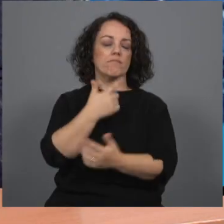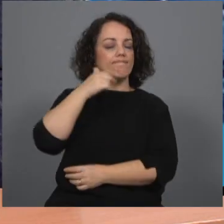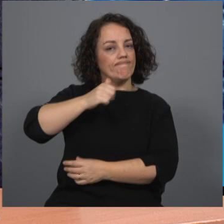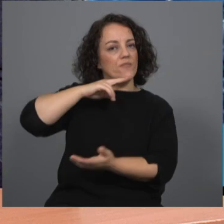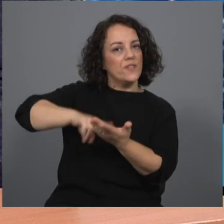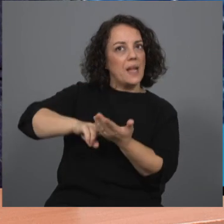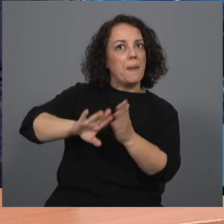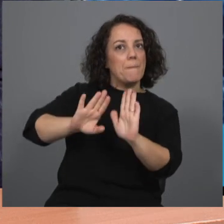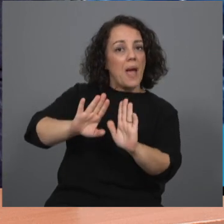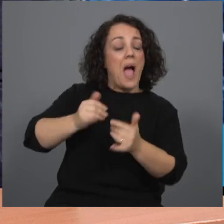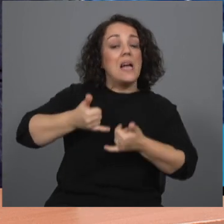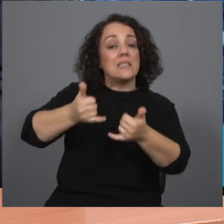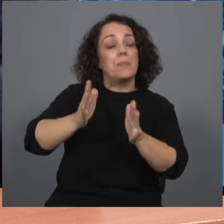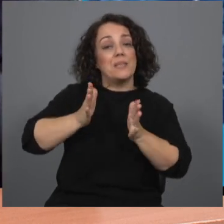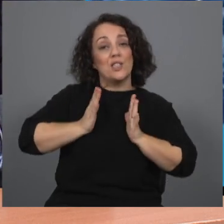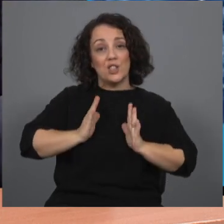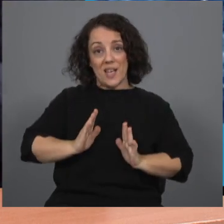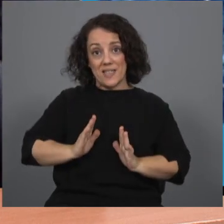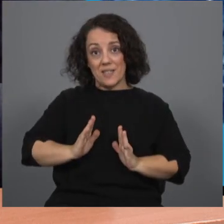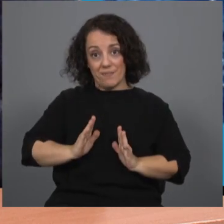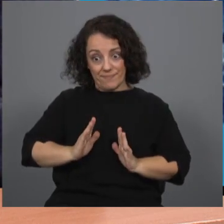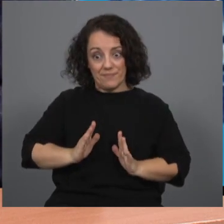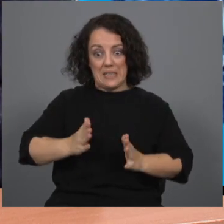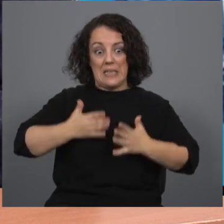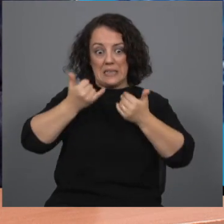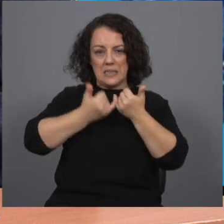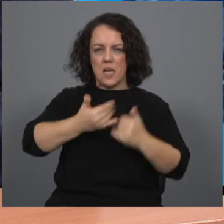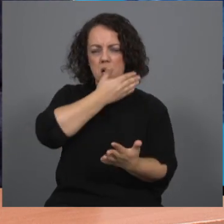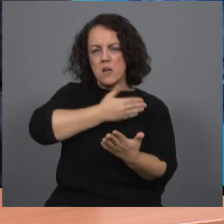de um tempo de descanso, não é? Quer dizer, depois disto é muito intenso,